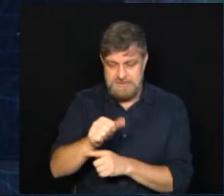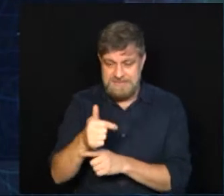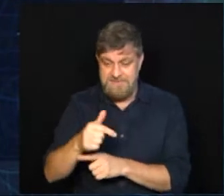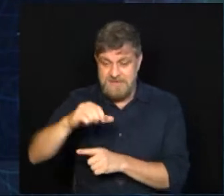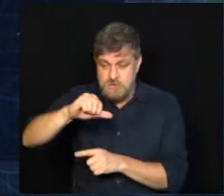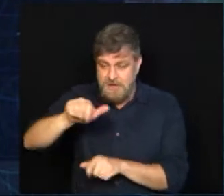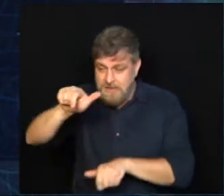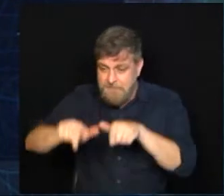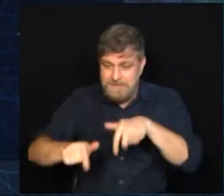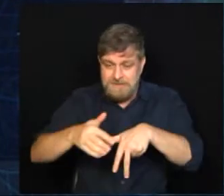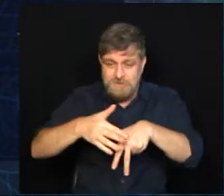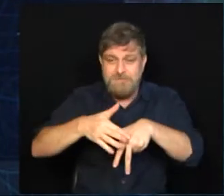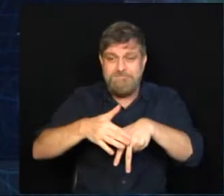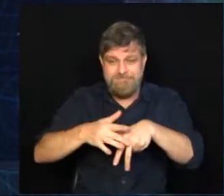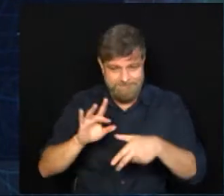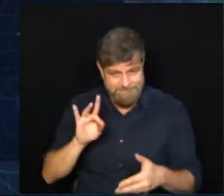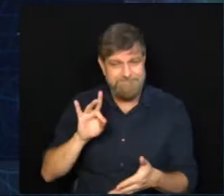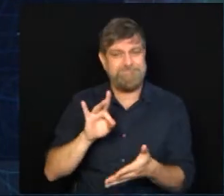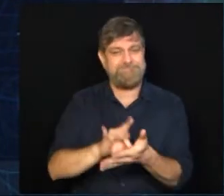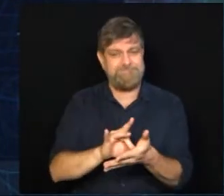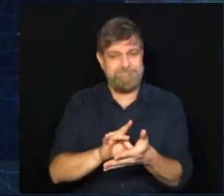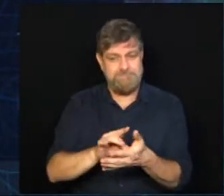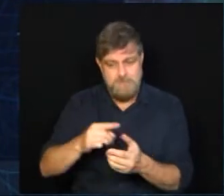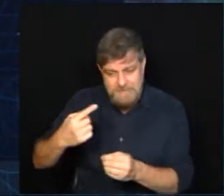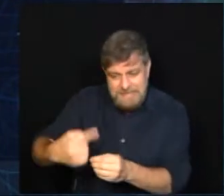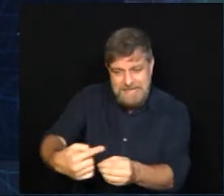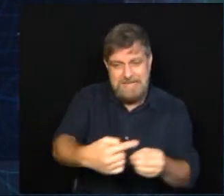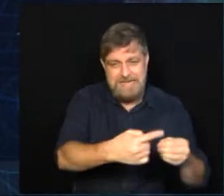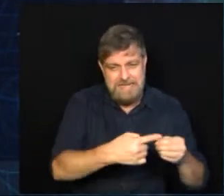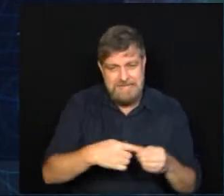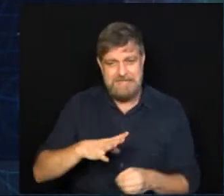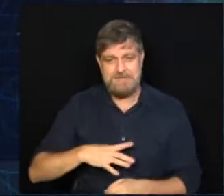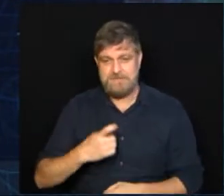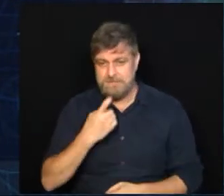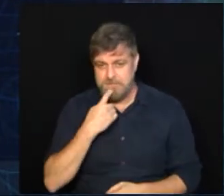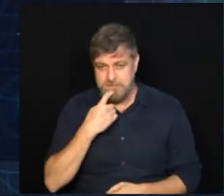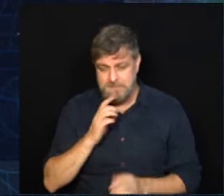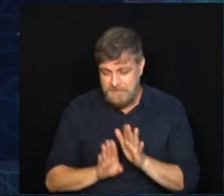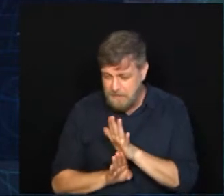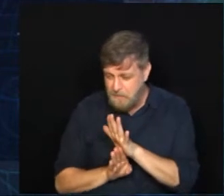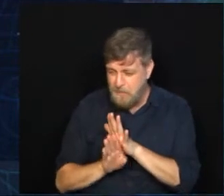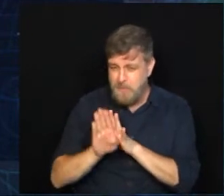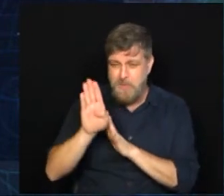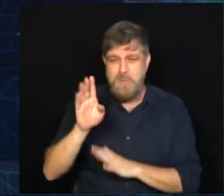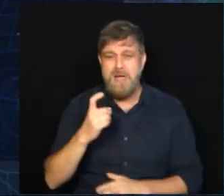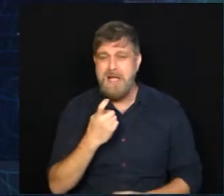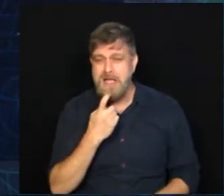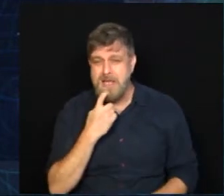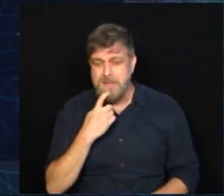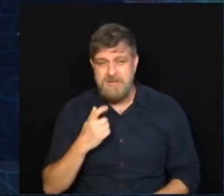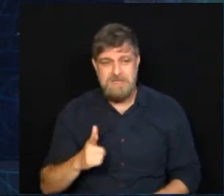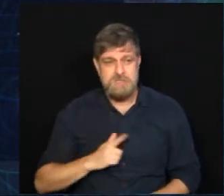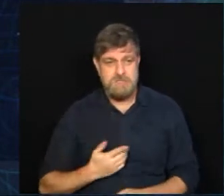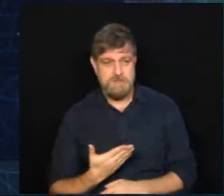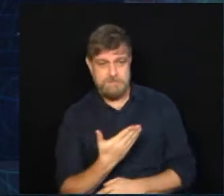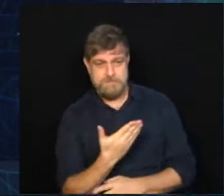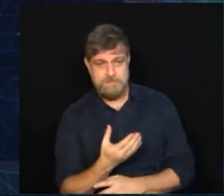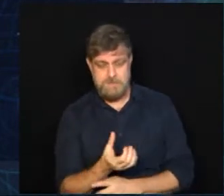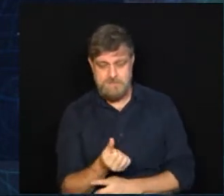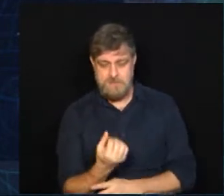157.829 casos aqui na RMC, e a nossa cidade até esta quarta-feira tinha